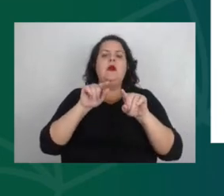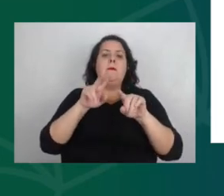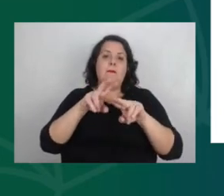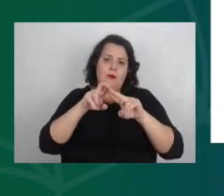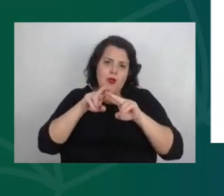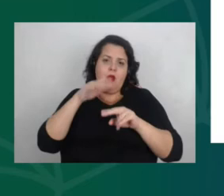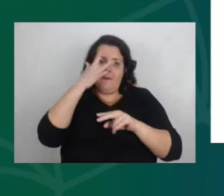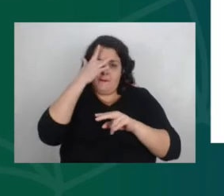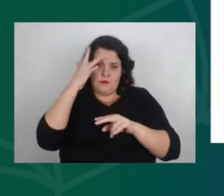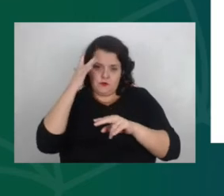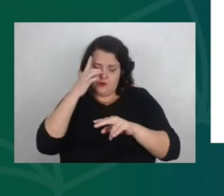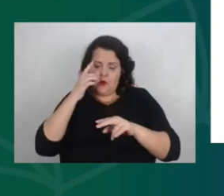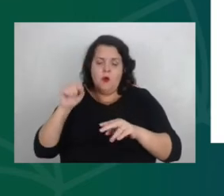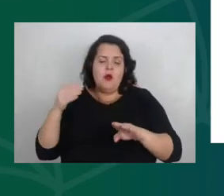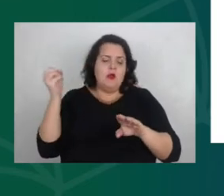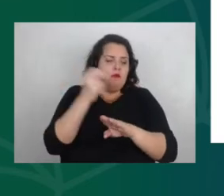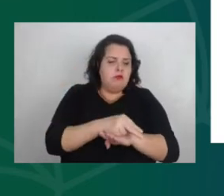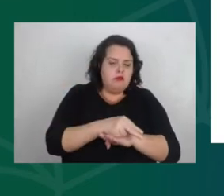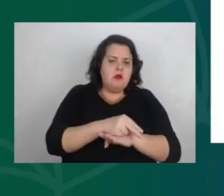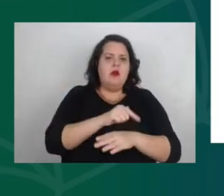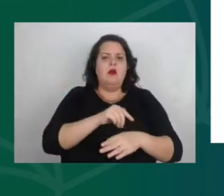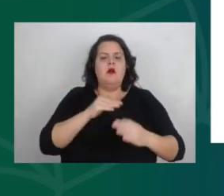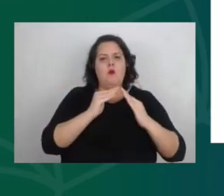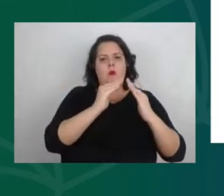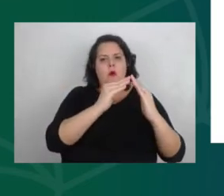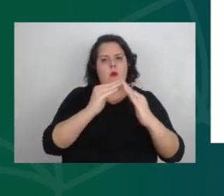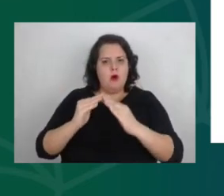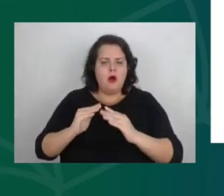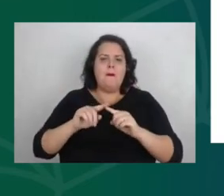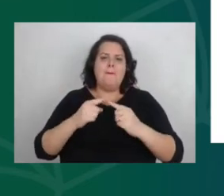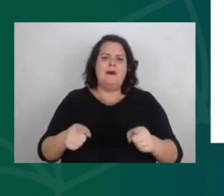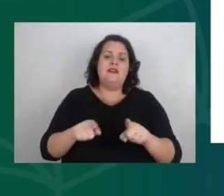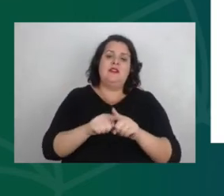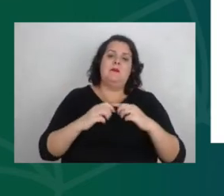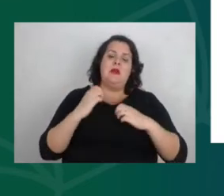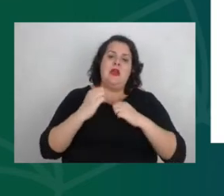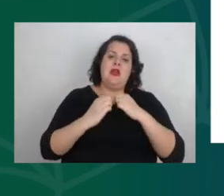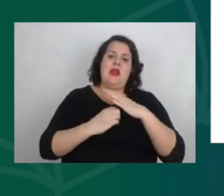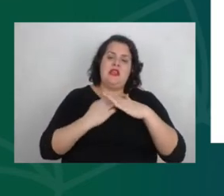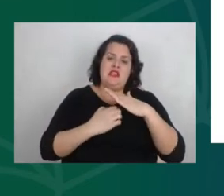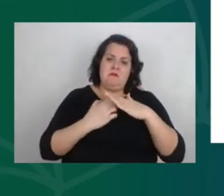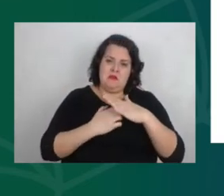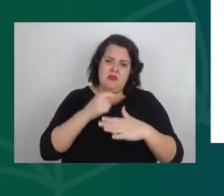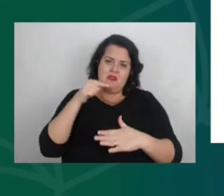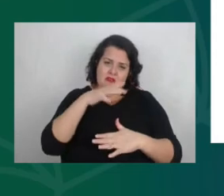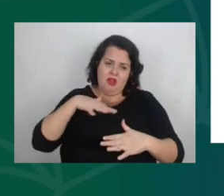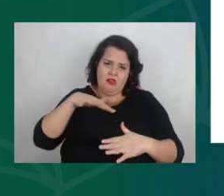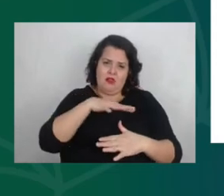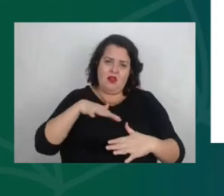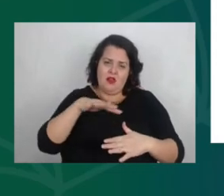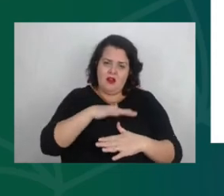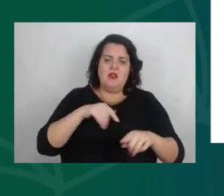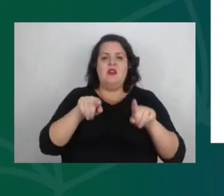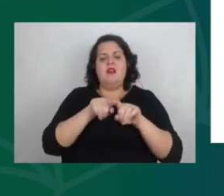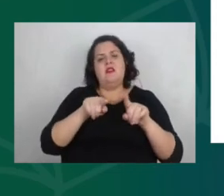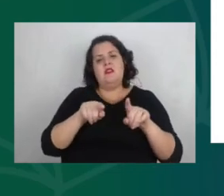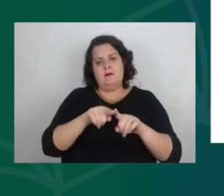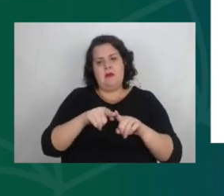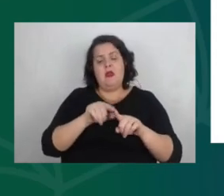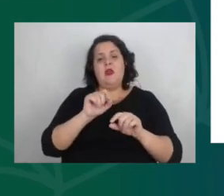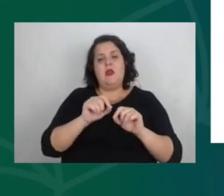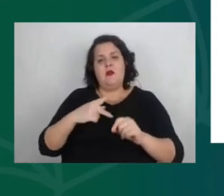das petroquímicas que são localizadas ali no complexo de Cubatão, associado ao Poço de Santos, que está ali na região do estuário, na